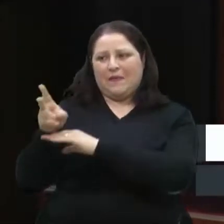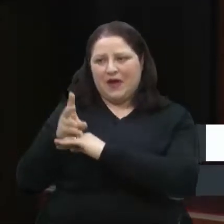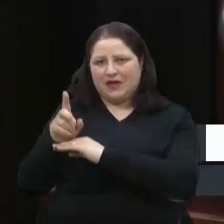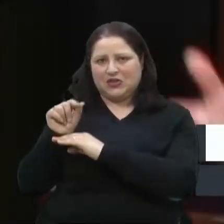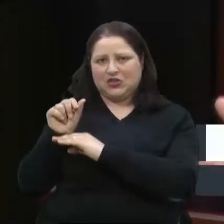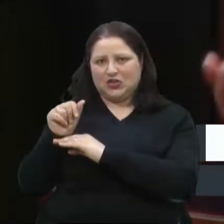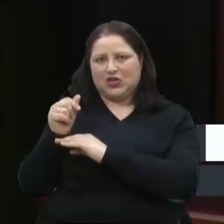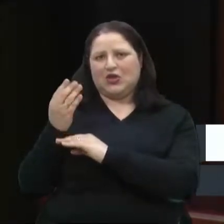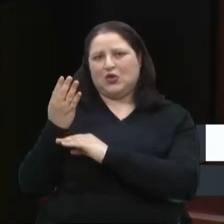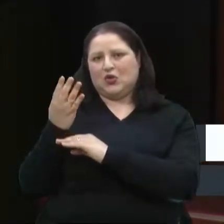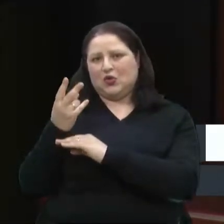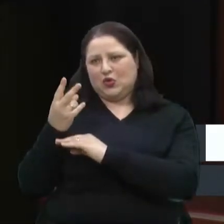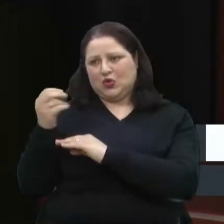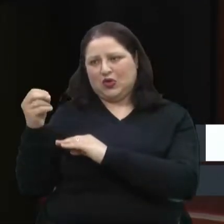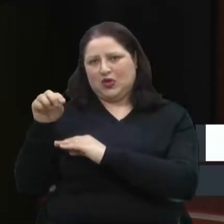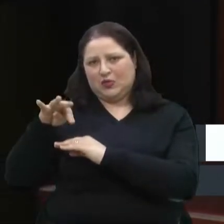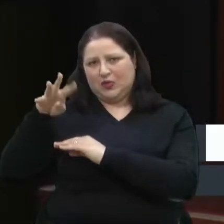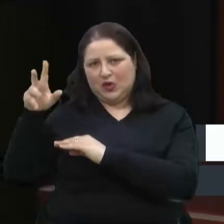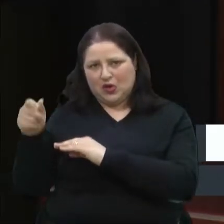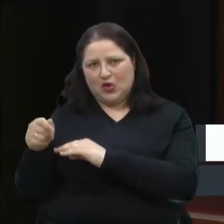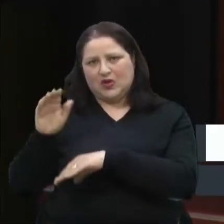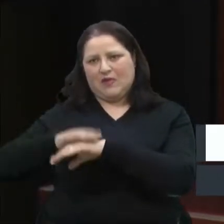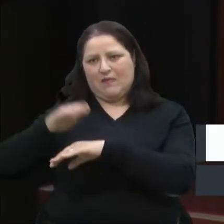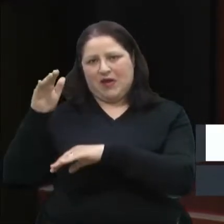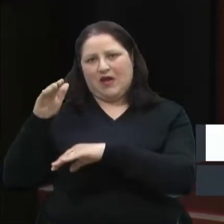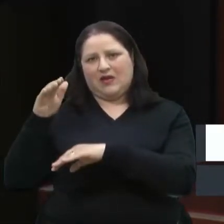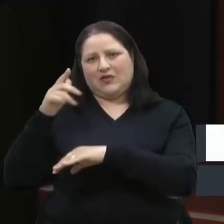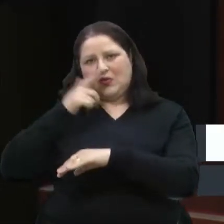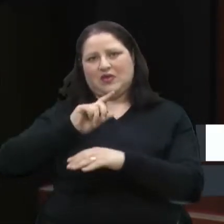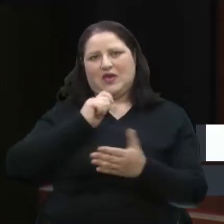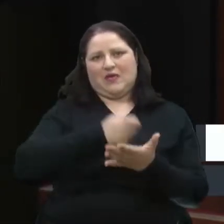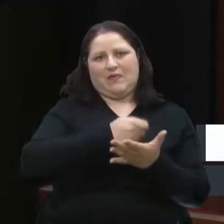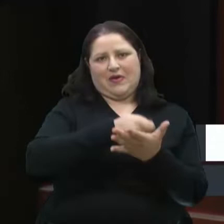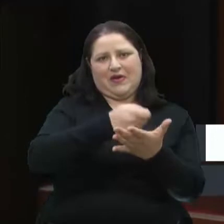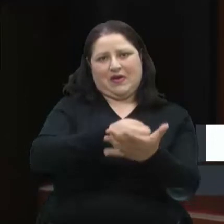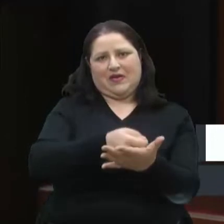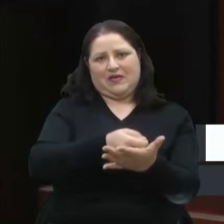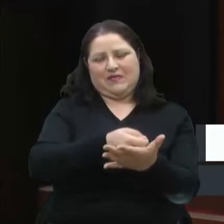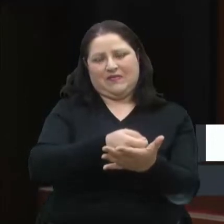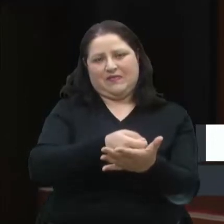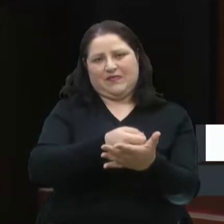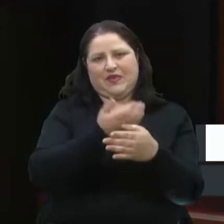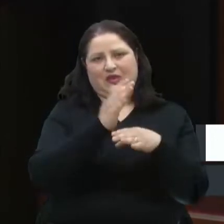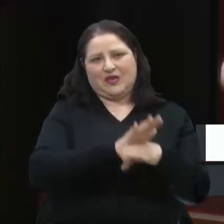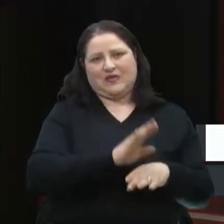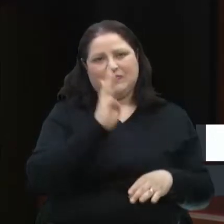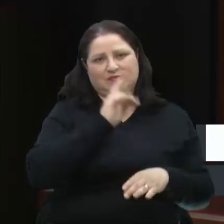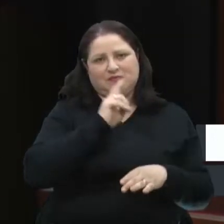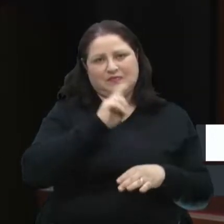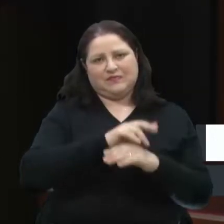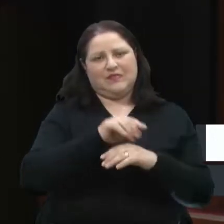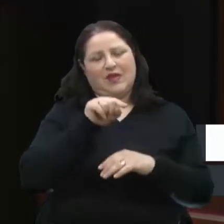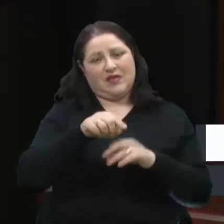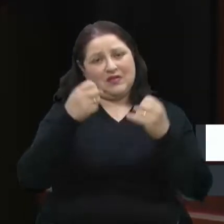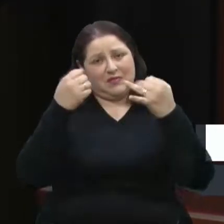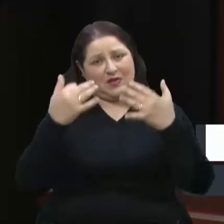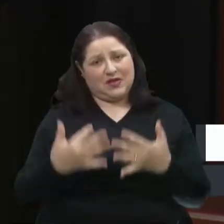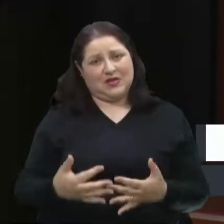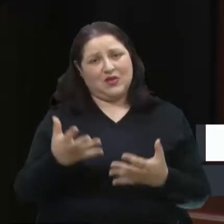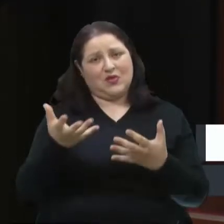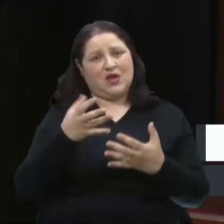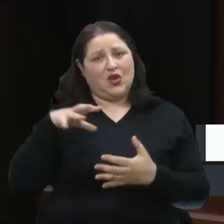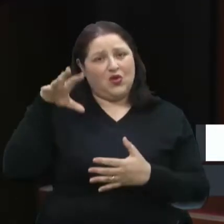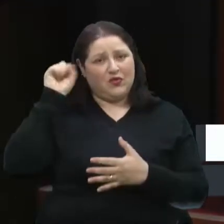a mais do que o Brasil arrecada. É essa a explicação que eu quero ouvir da esquerda